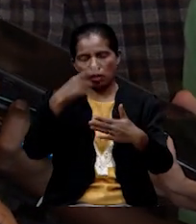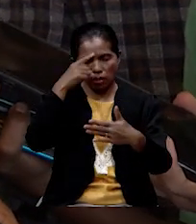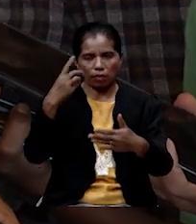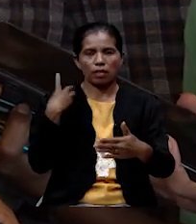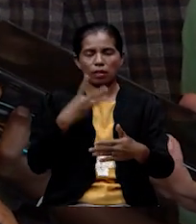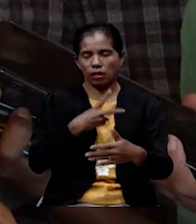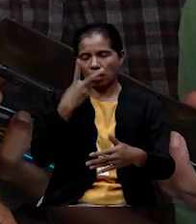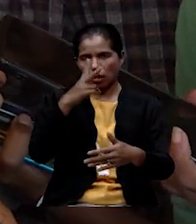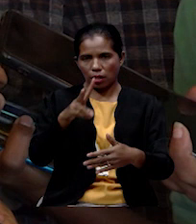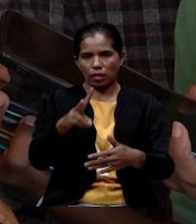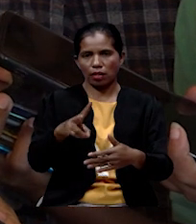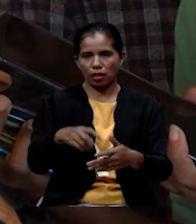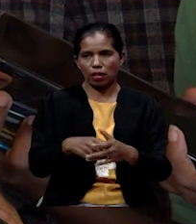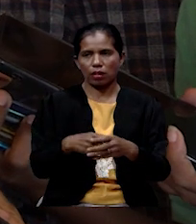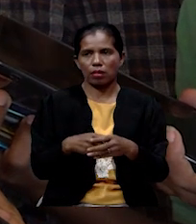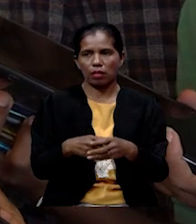rehela